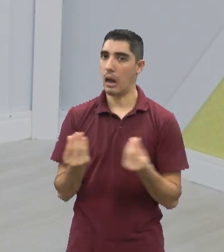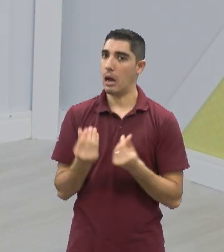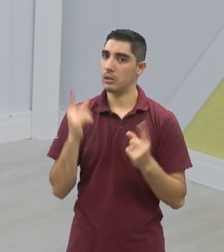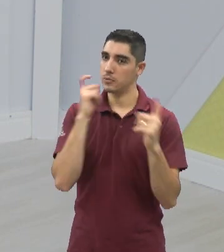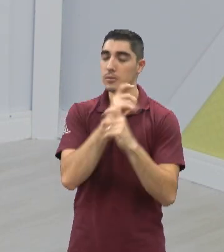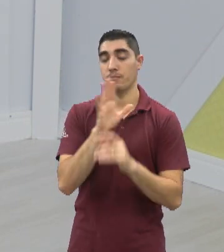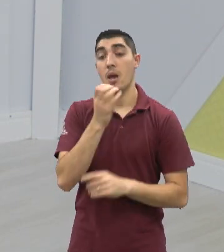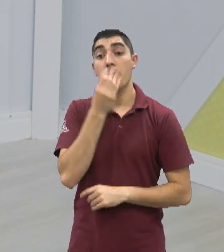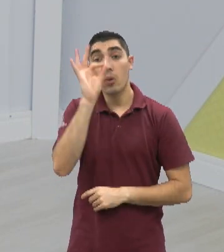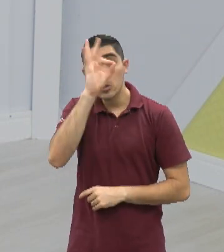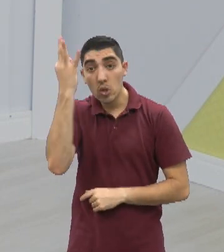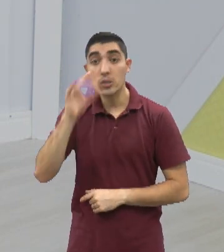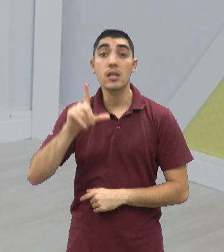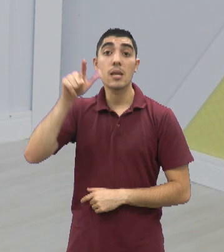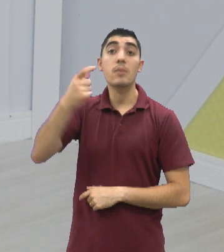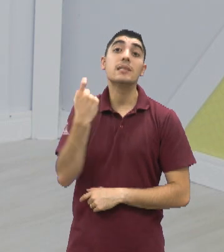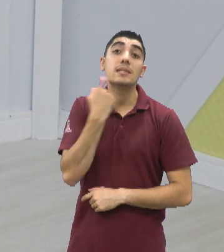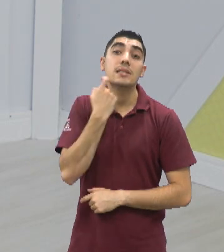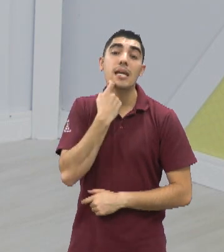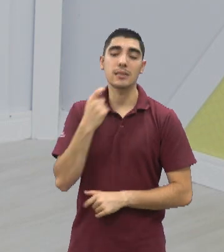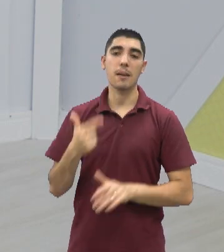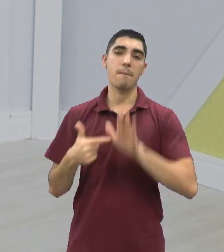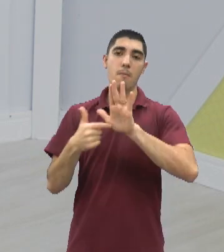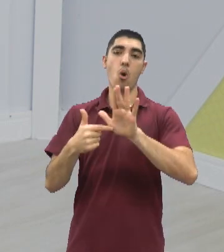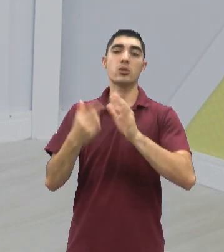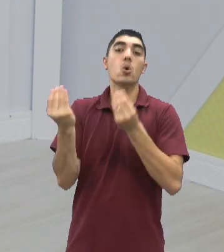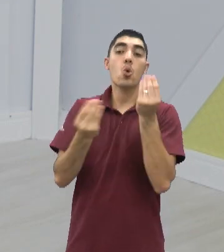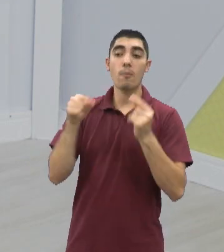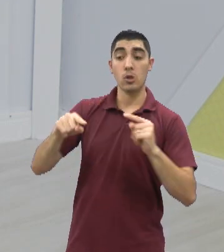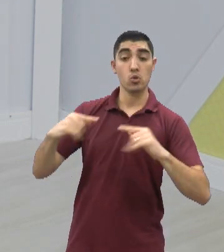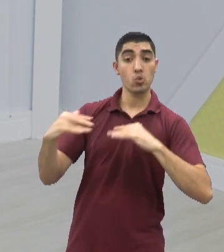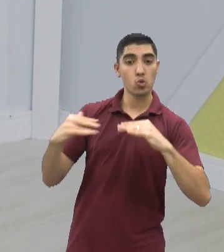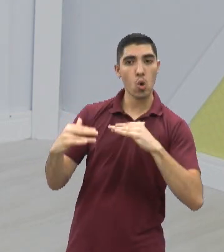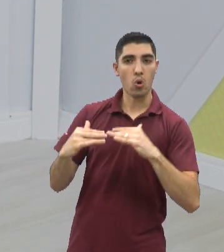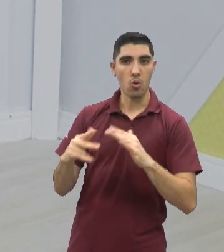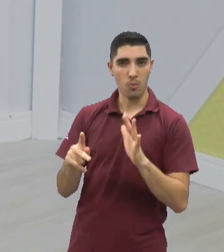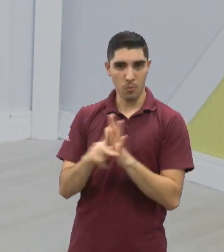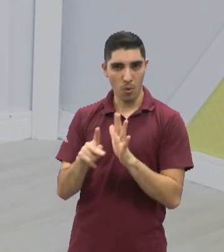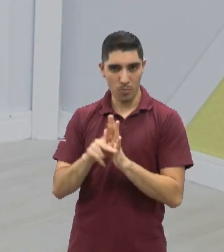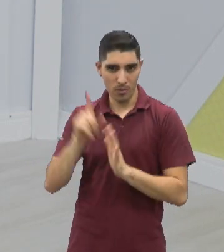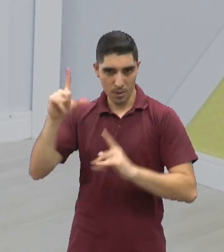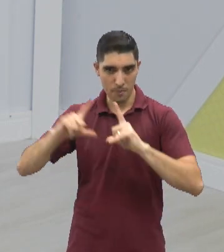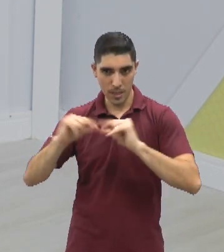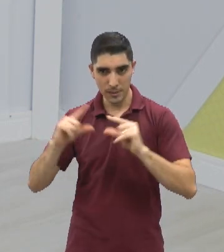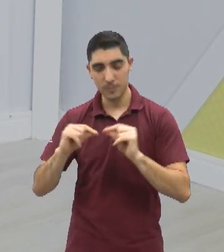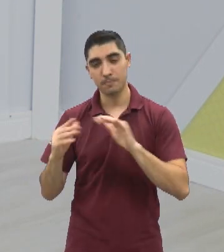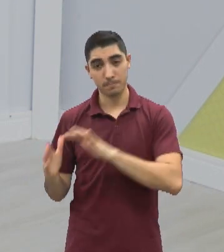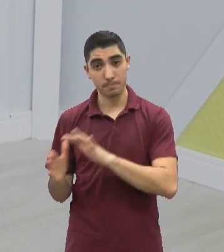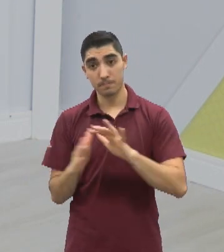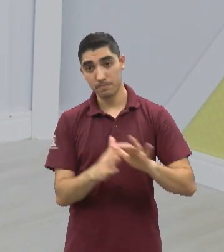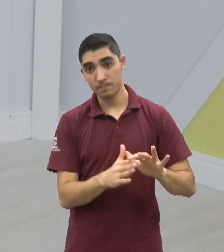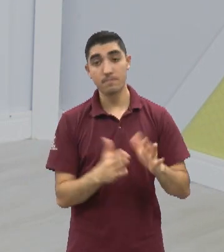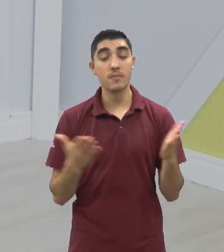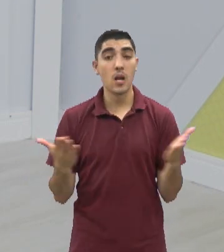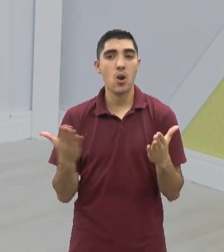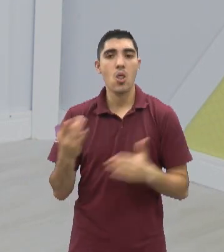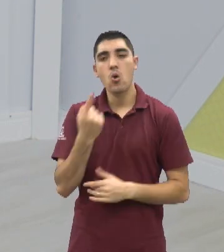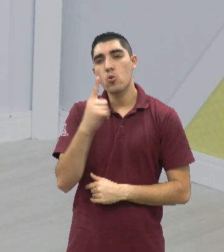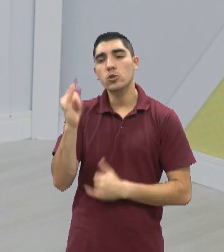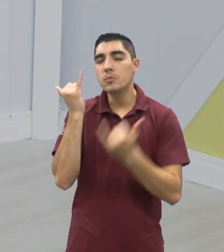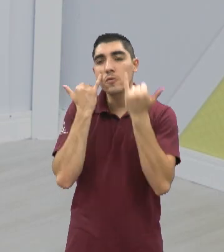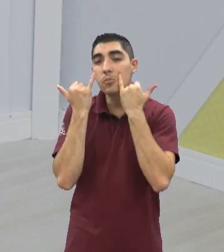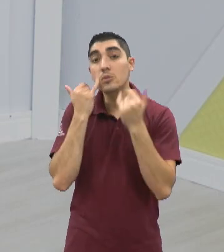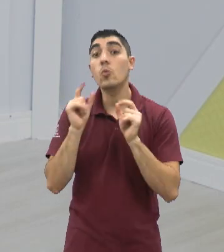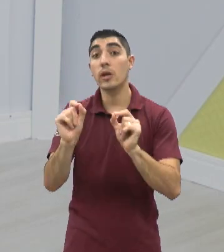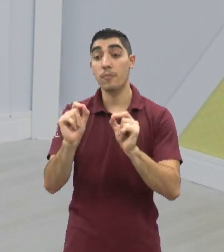José. Sexta-feira a gente traz os detalhes para você desse jogão hoje lá no Nilson Nelson. Brunão, para a gente fechar o Hora de hoje, ainda no assunto